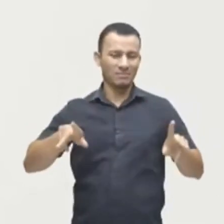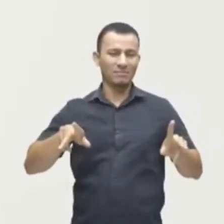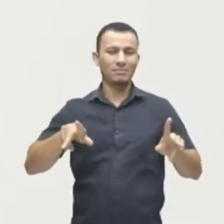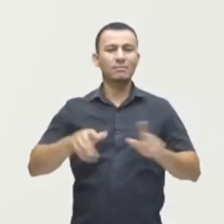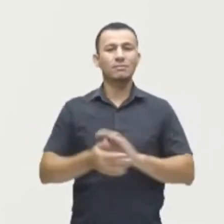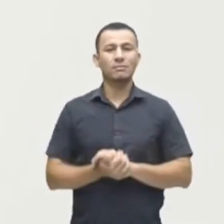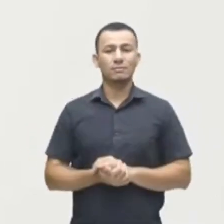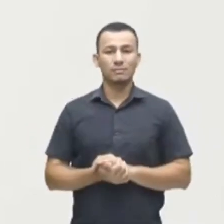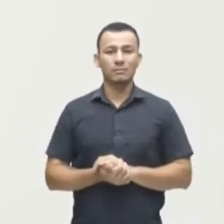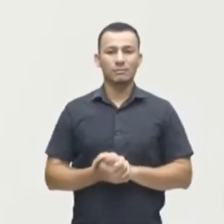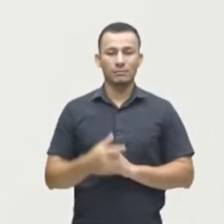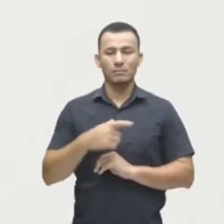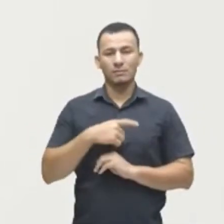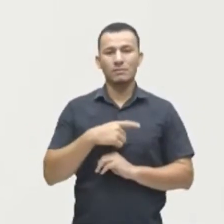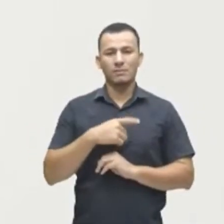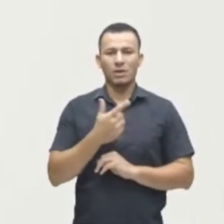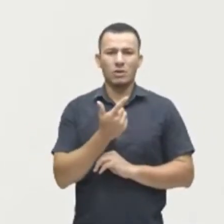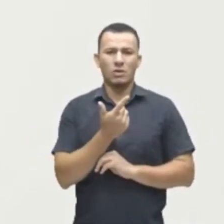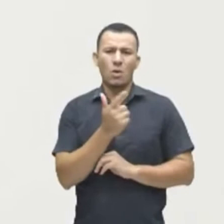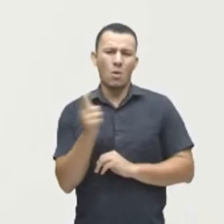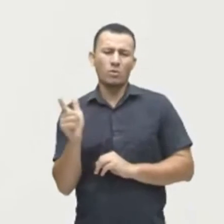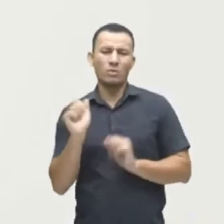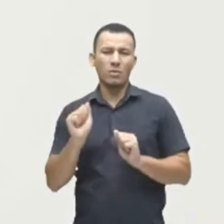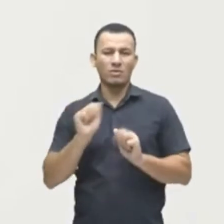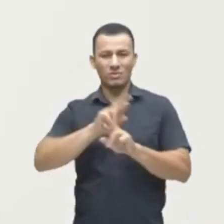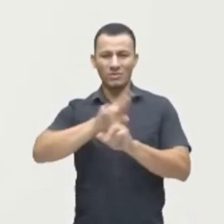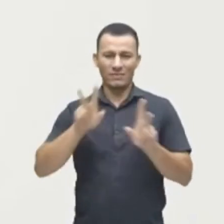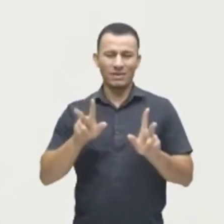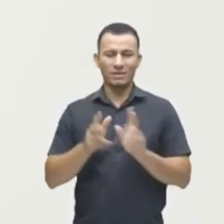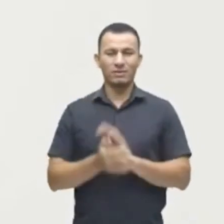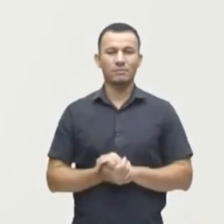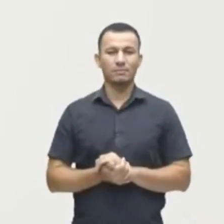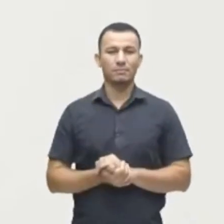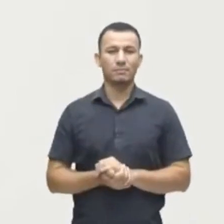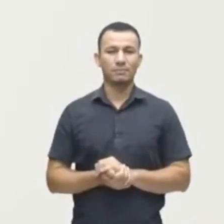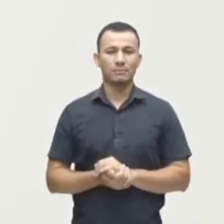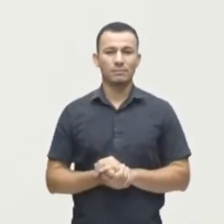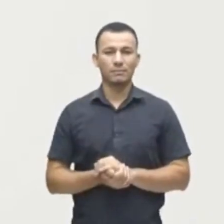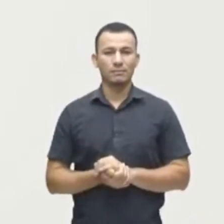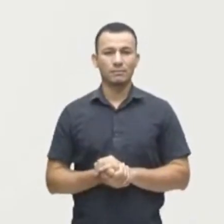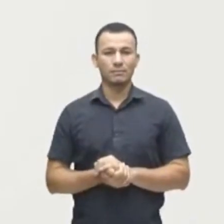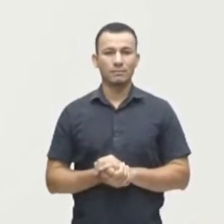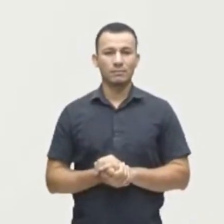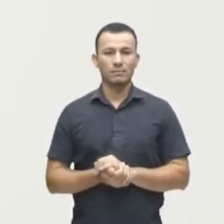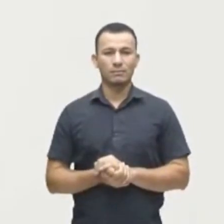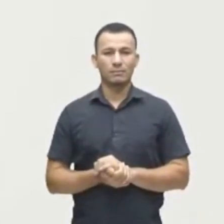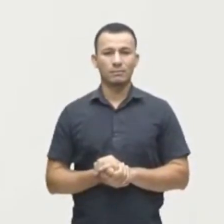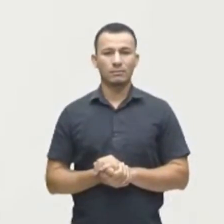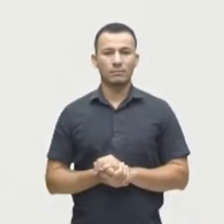bom? Tem outras questões que podem dar diferença. Vamos lá.